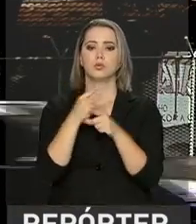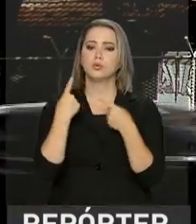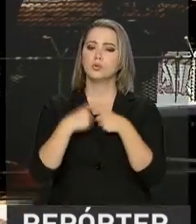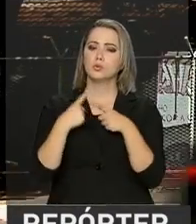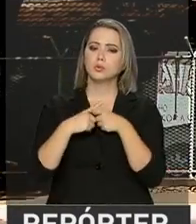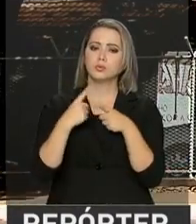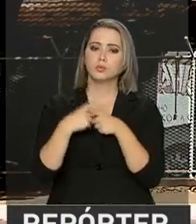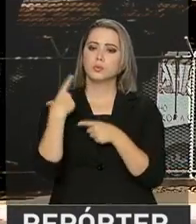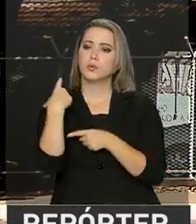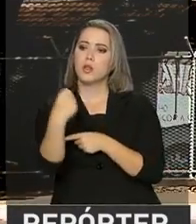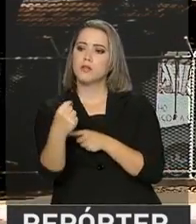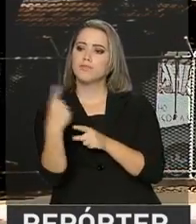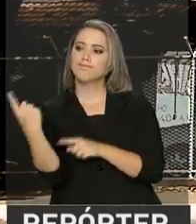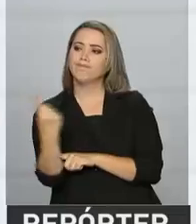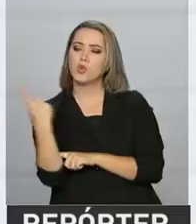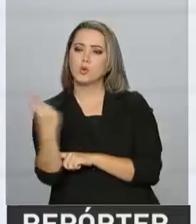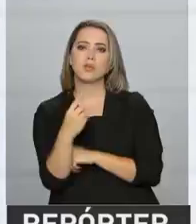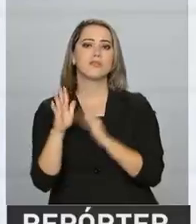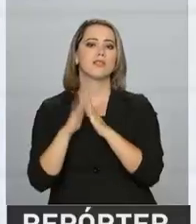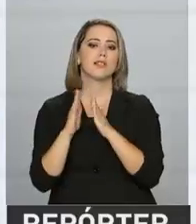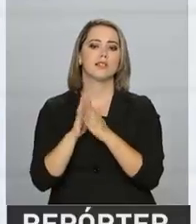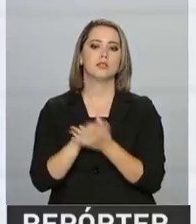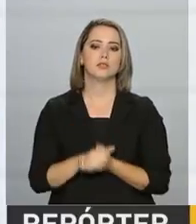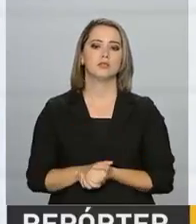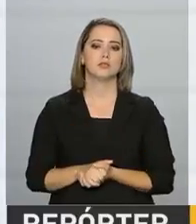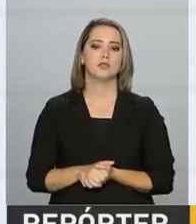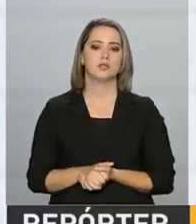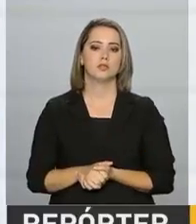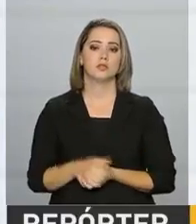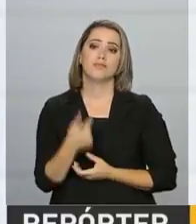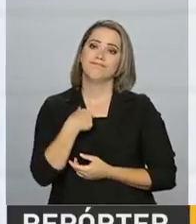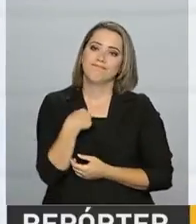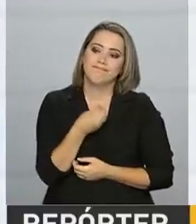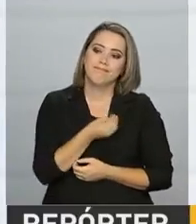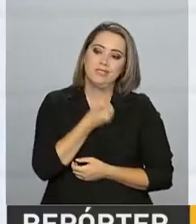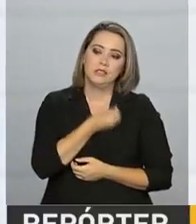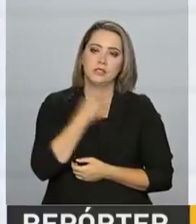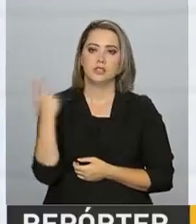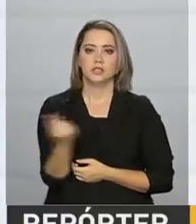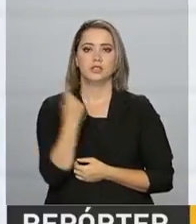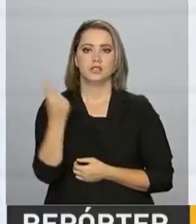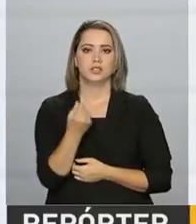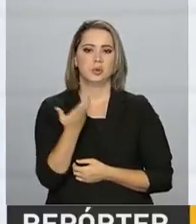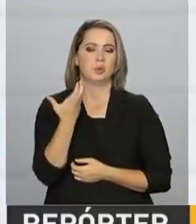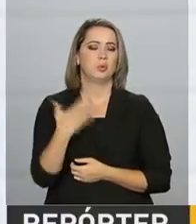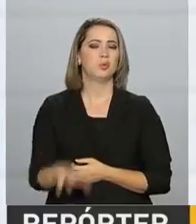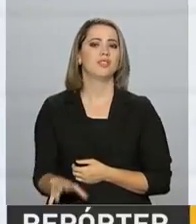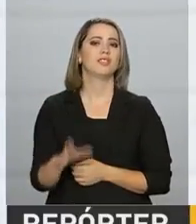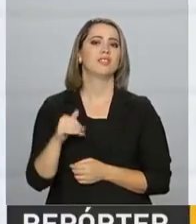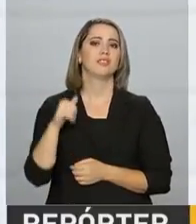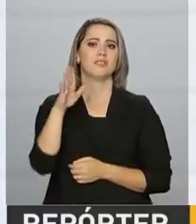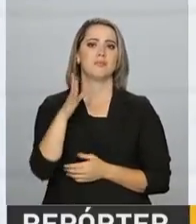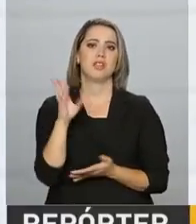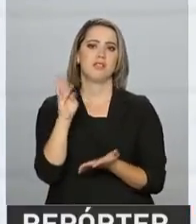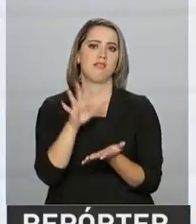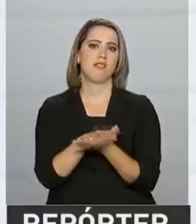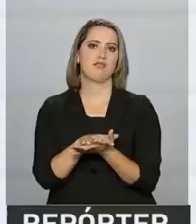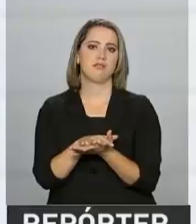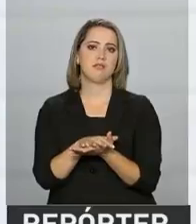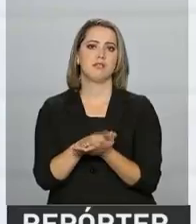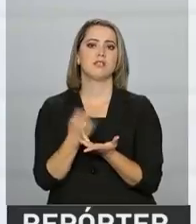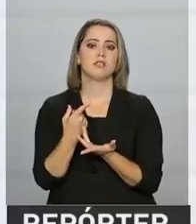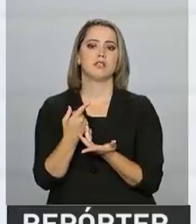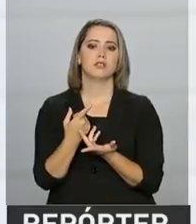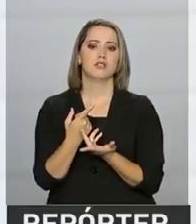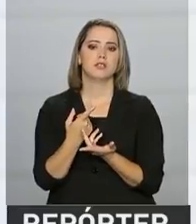para sair do isolamento é uma maneira de não ficar sozinha eu não quis mais khasawneh me acha